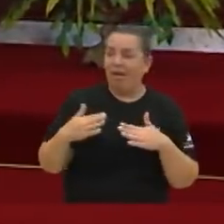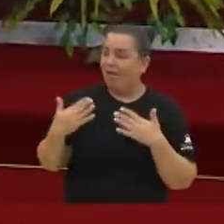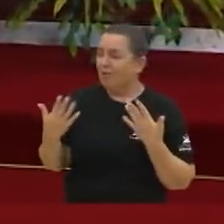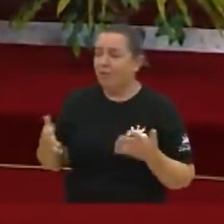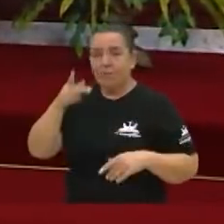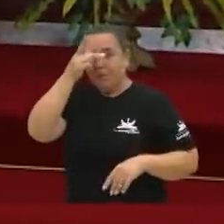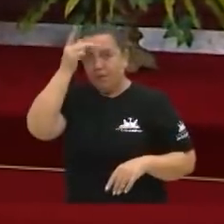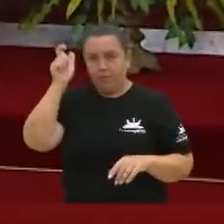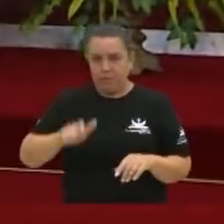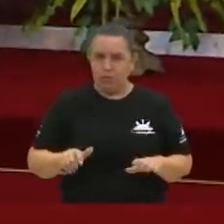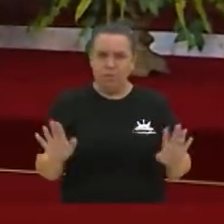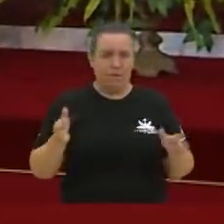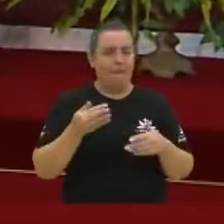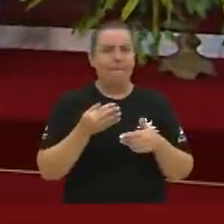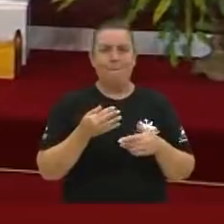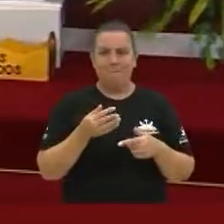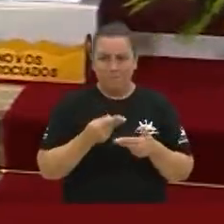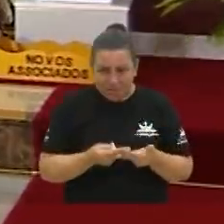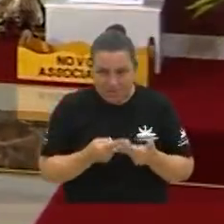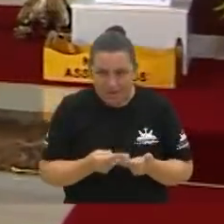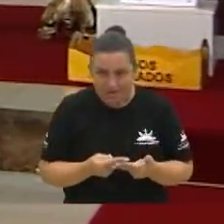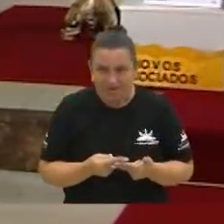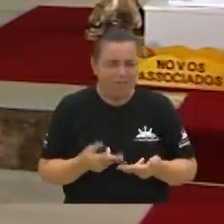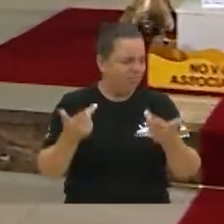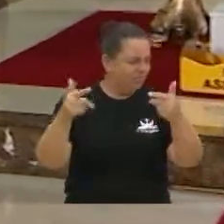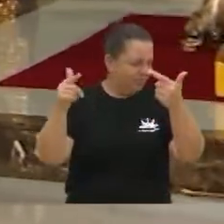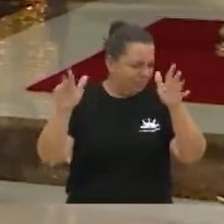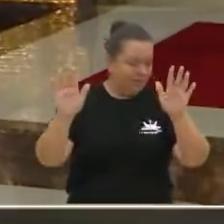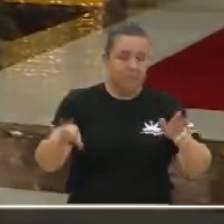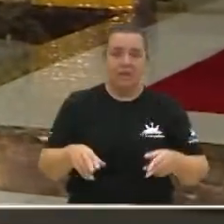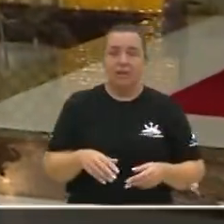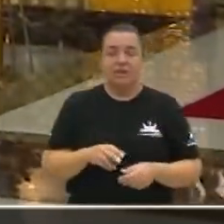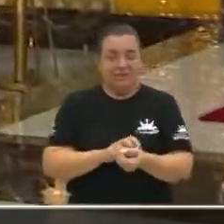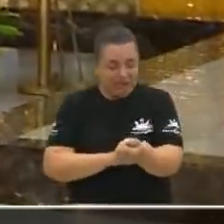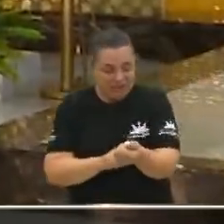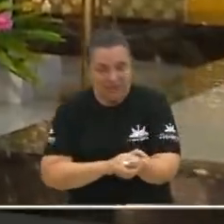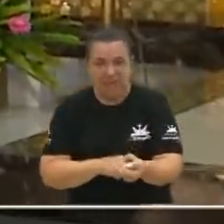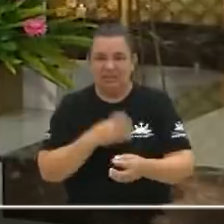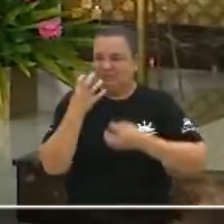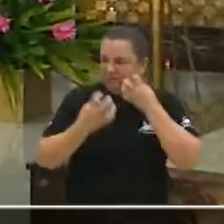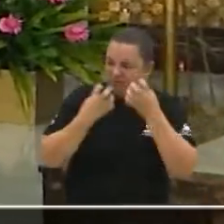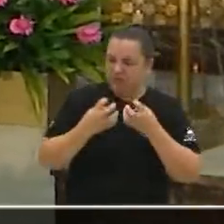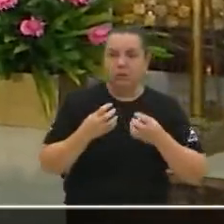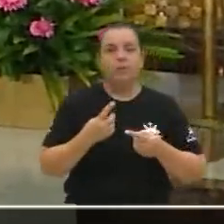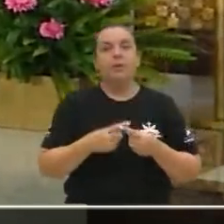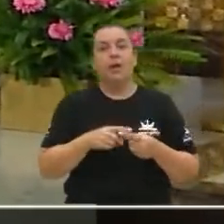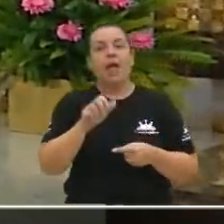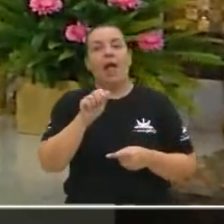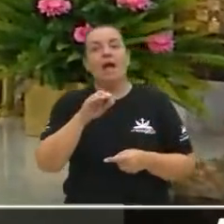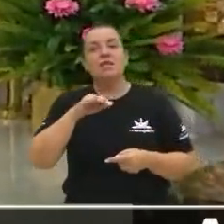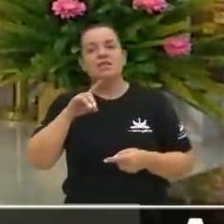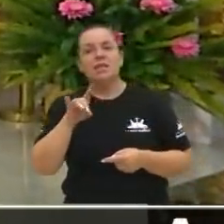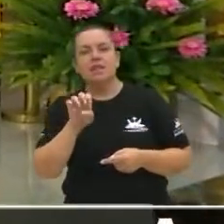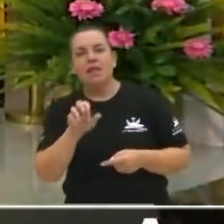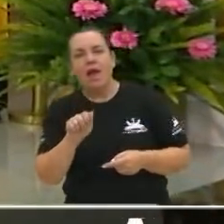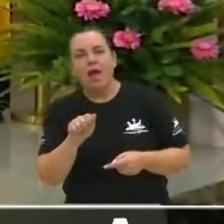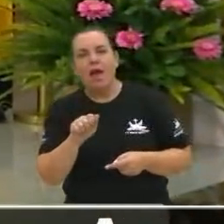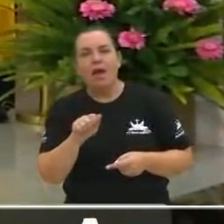e as pessoas não tão tolerantes levados as irritadas é porque tô ácidas